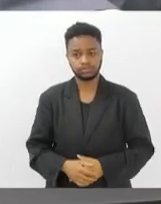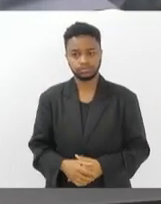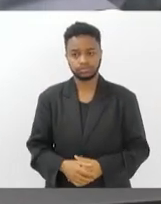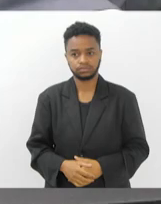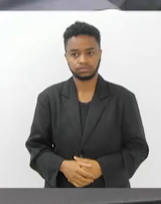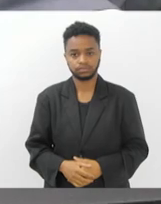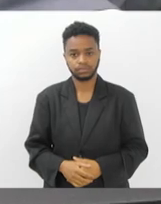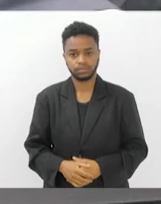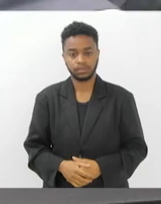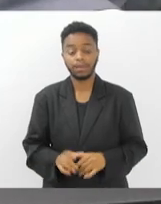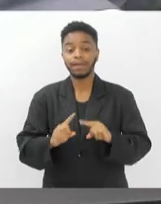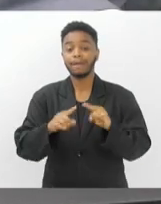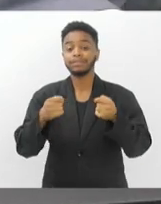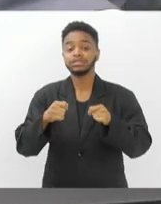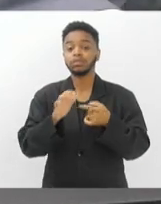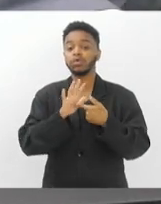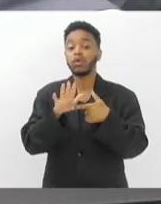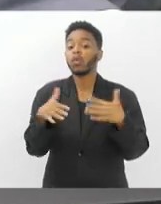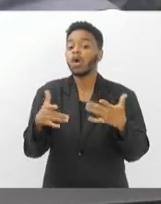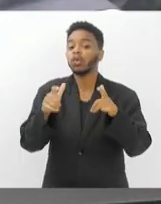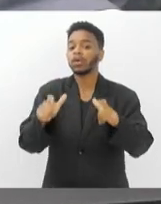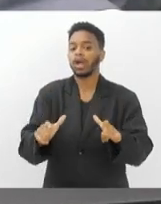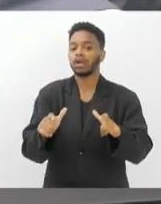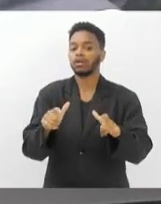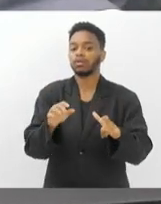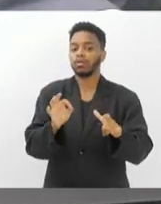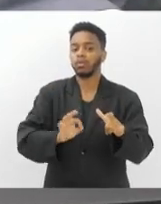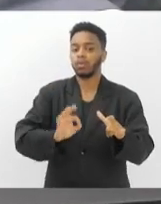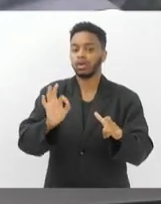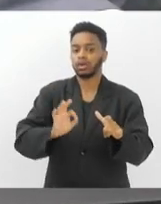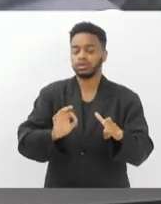definido, você... tem que dizer o local que ele está definido.